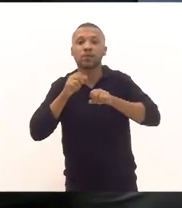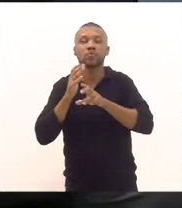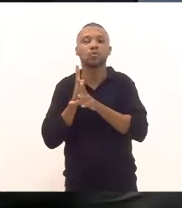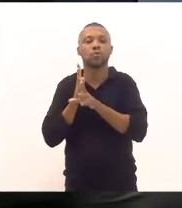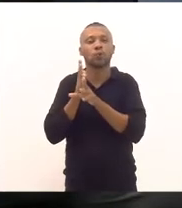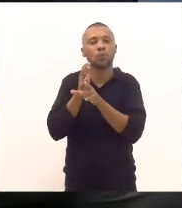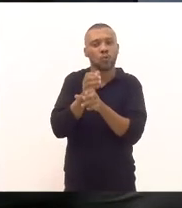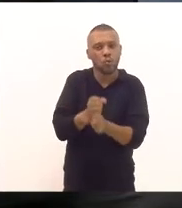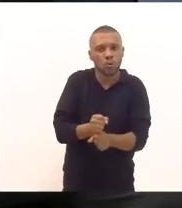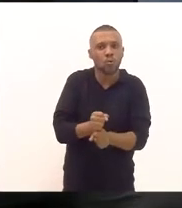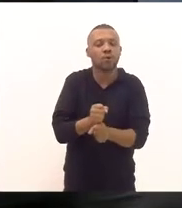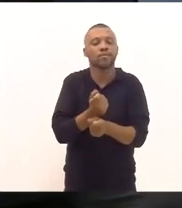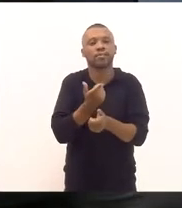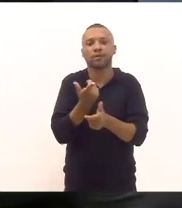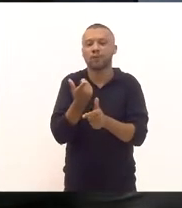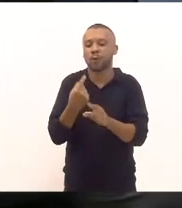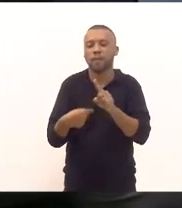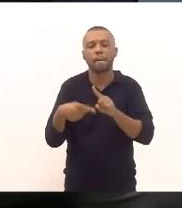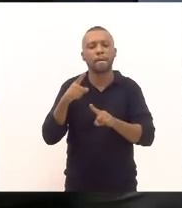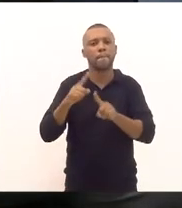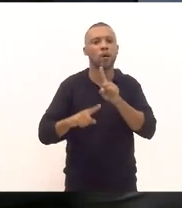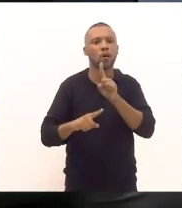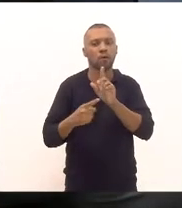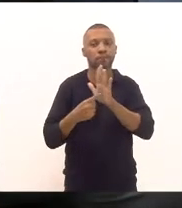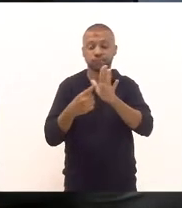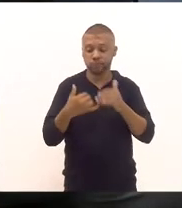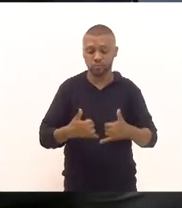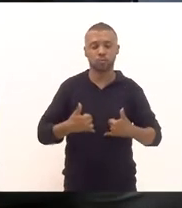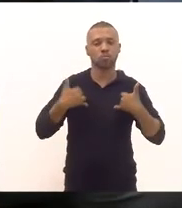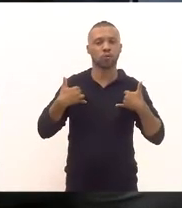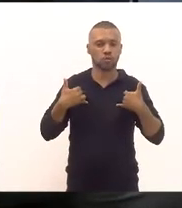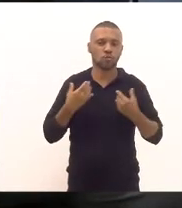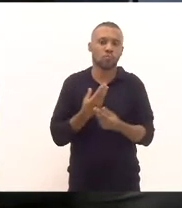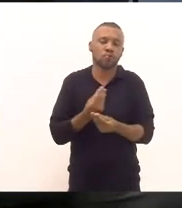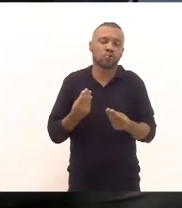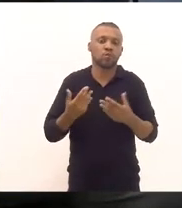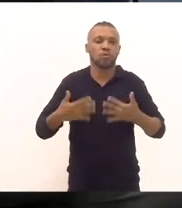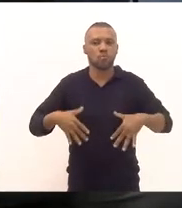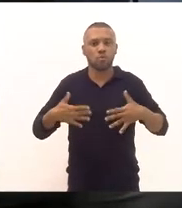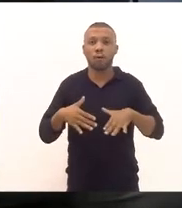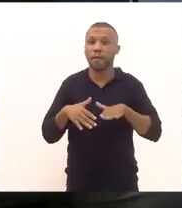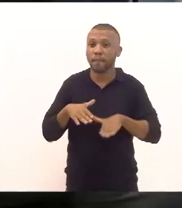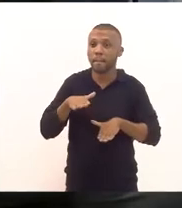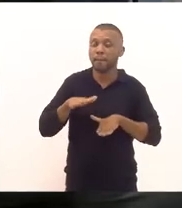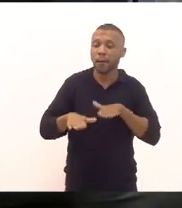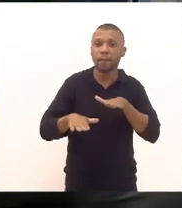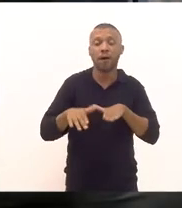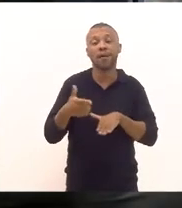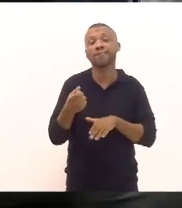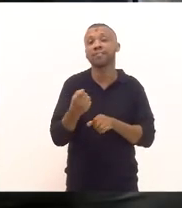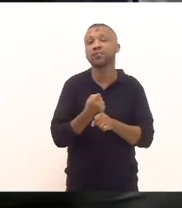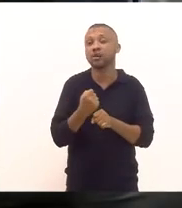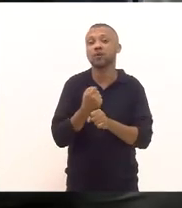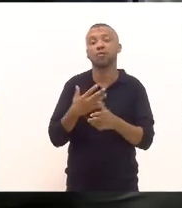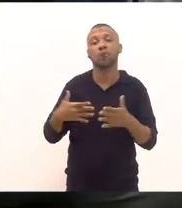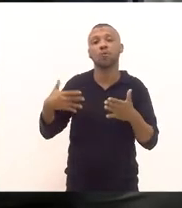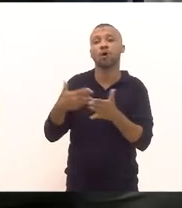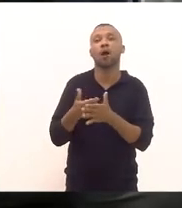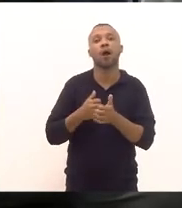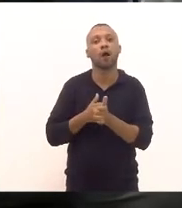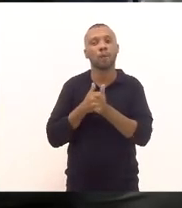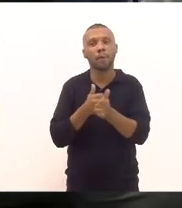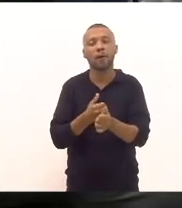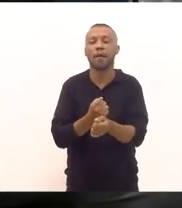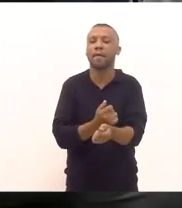do seu desabrochar com muito orgulho né uma caminhada que há mais de 20 anos eu acompanho e